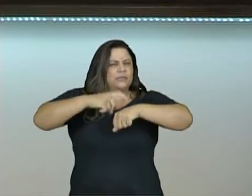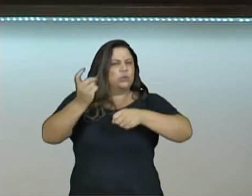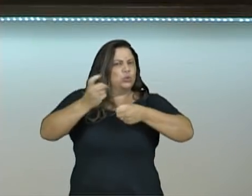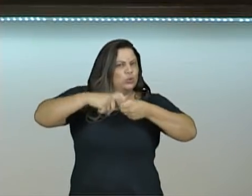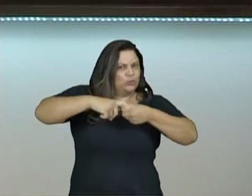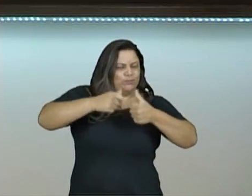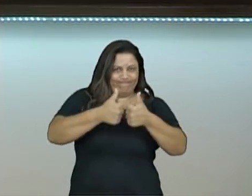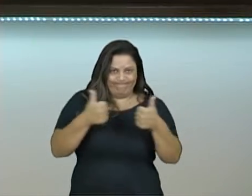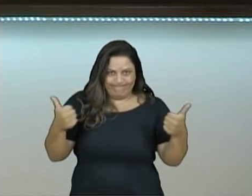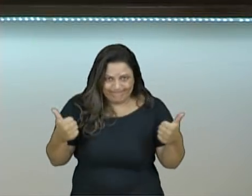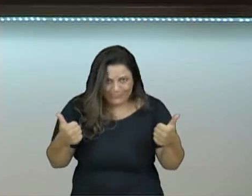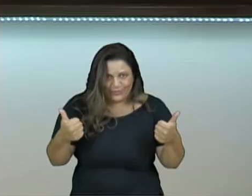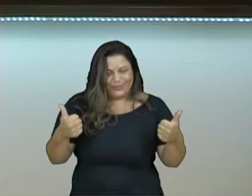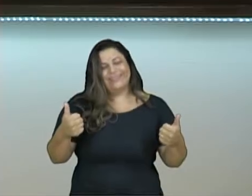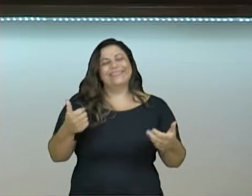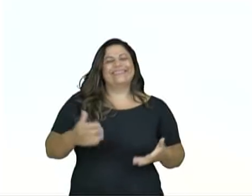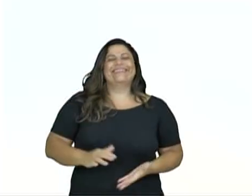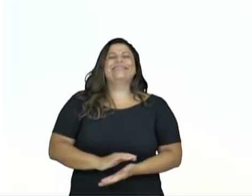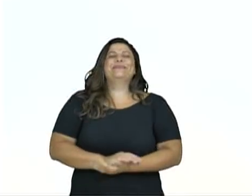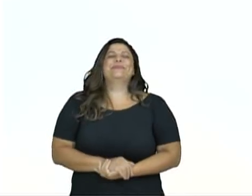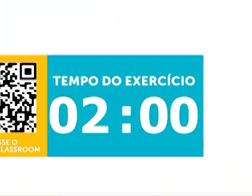rapidinho para verificar se você acertou.